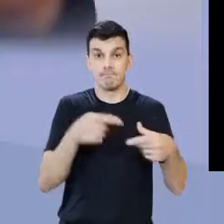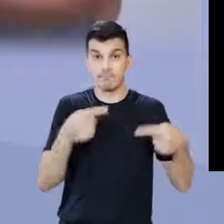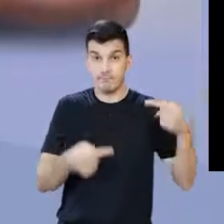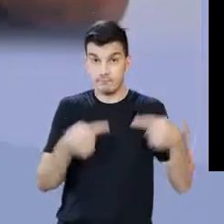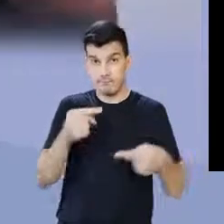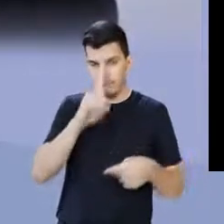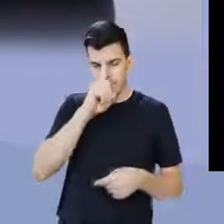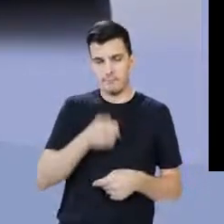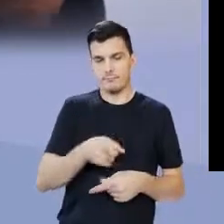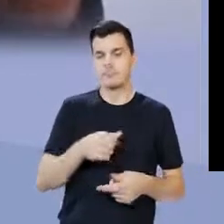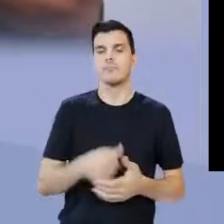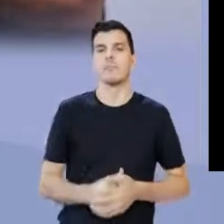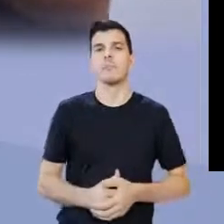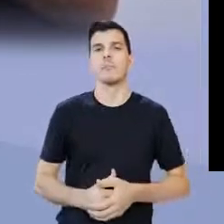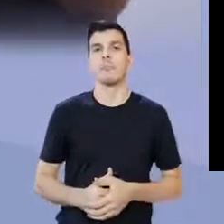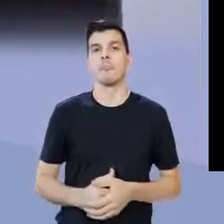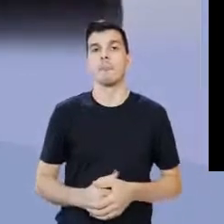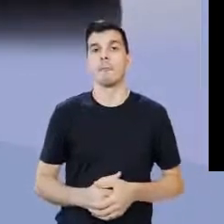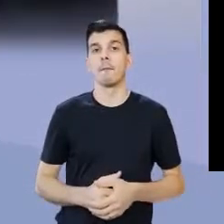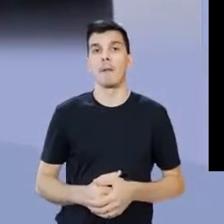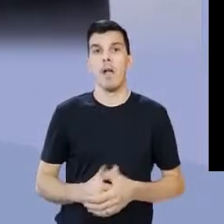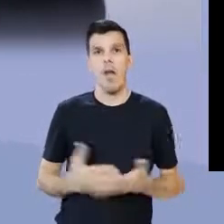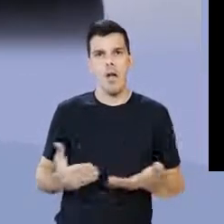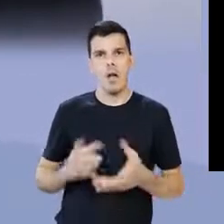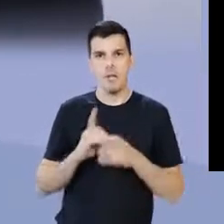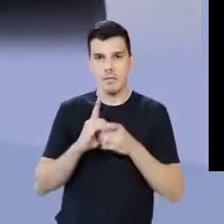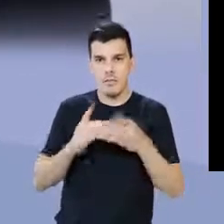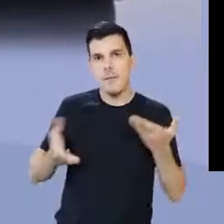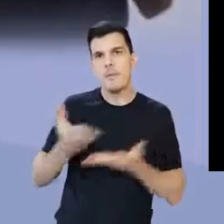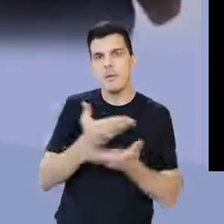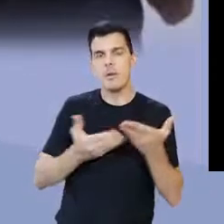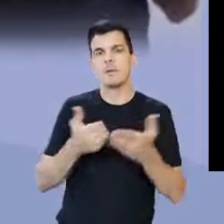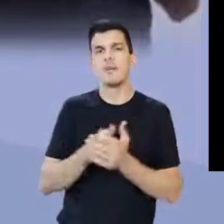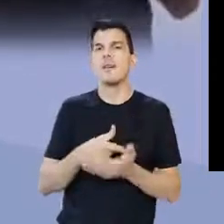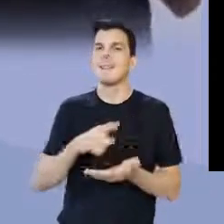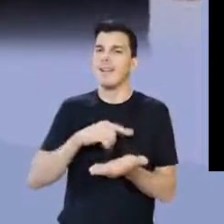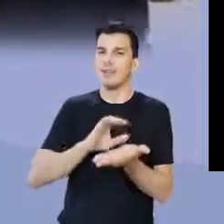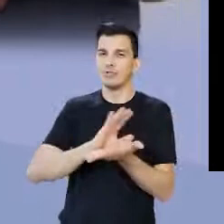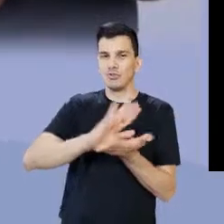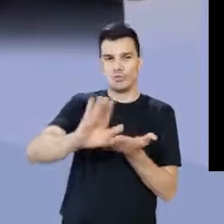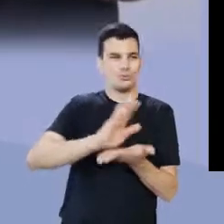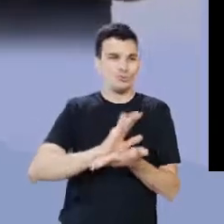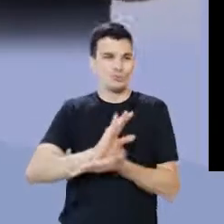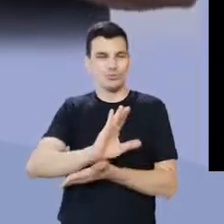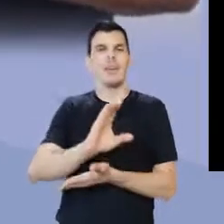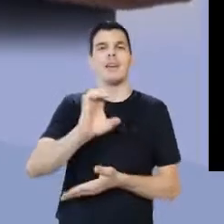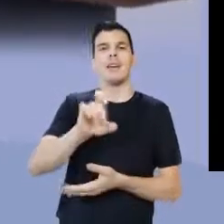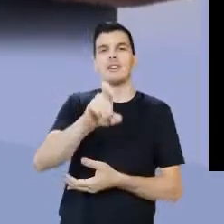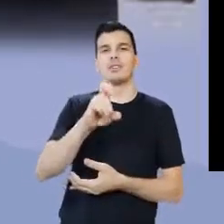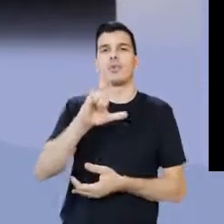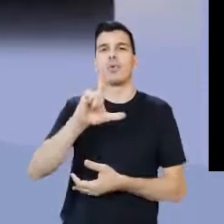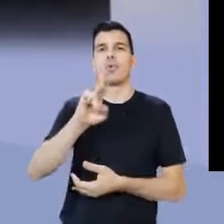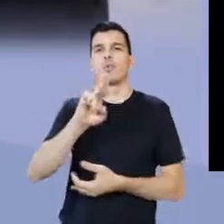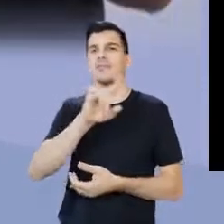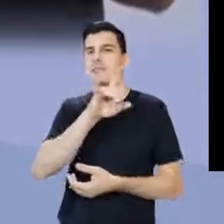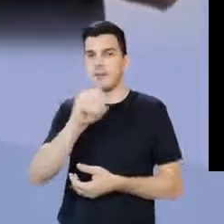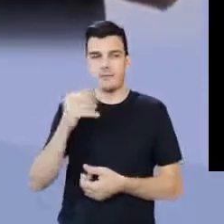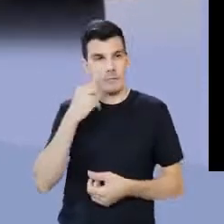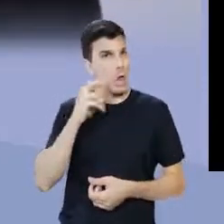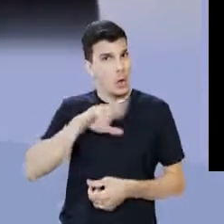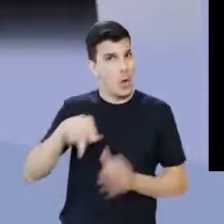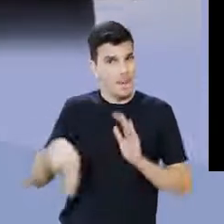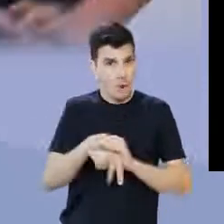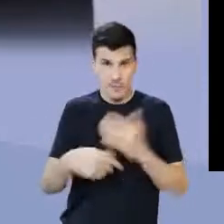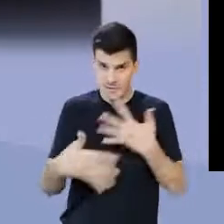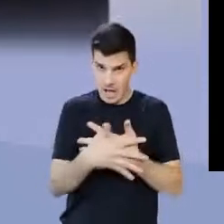dessa Mulher dos 500. Daí uma democracia com exclusão. Então você já sabe, não senta ali quem não era